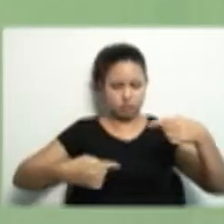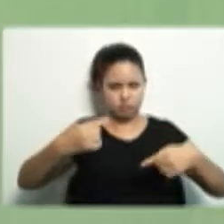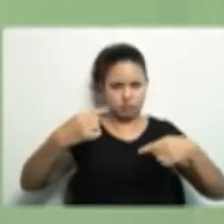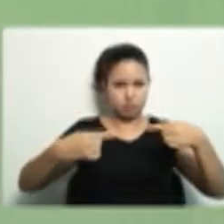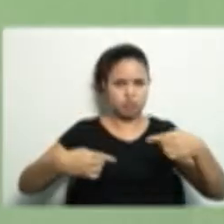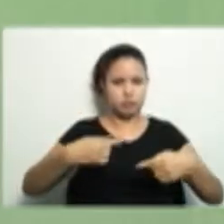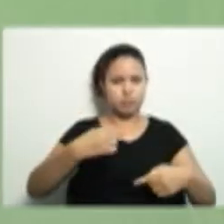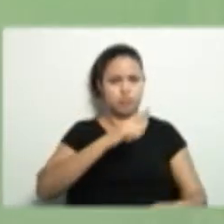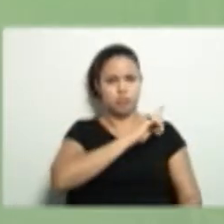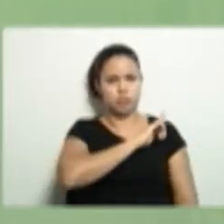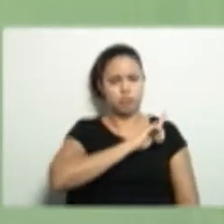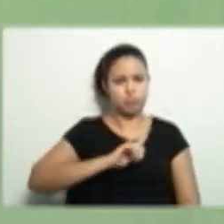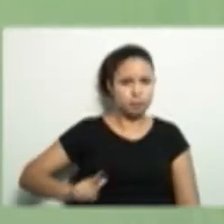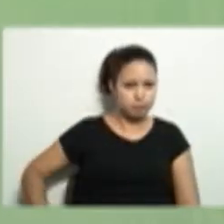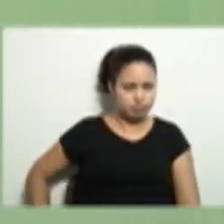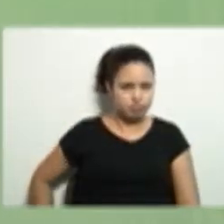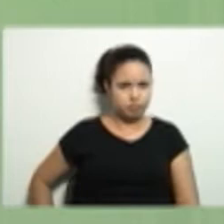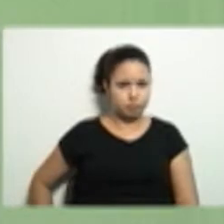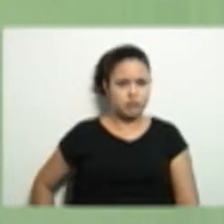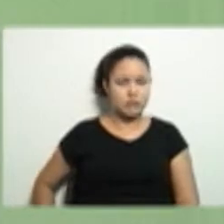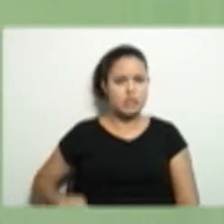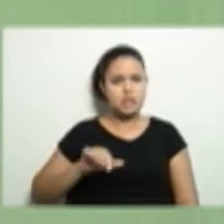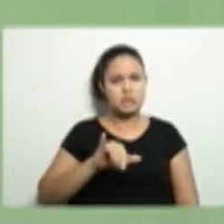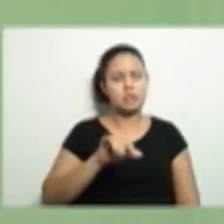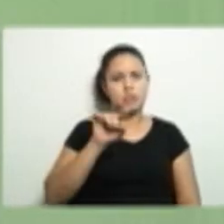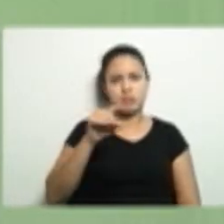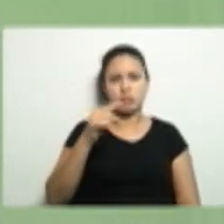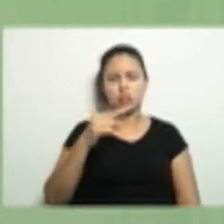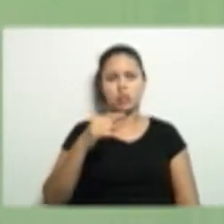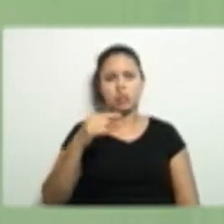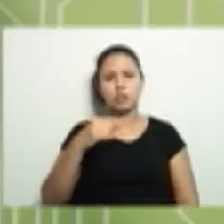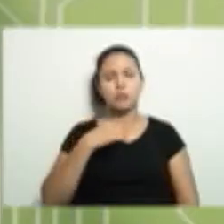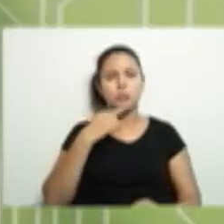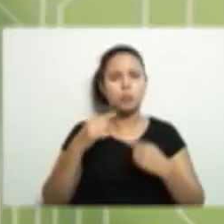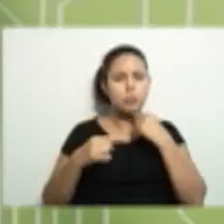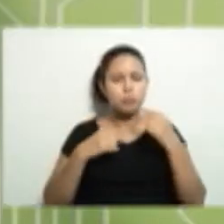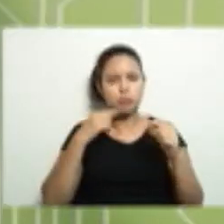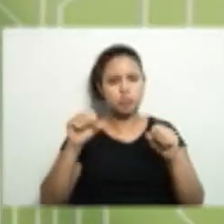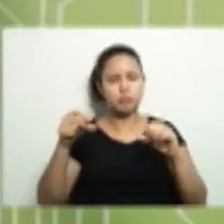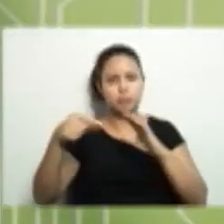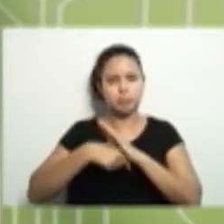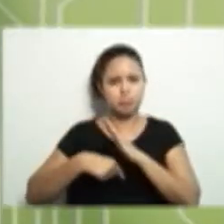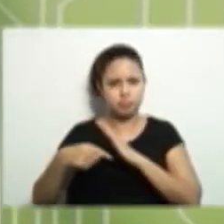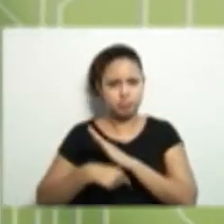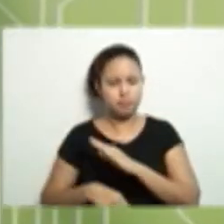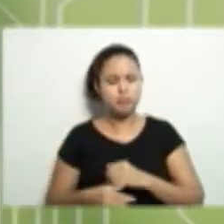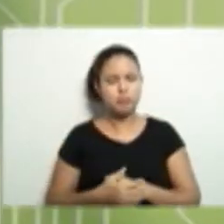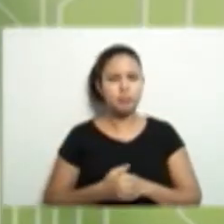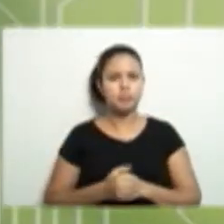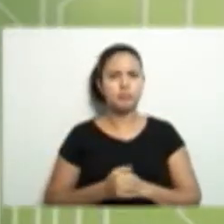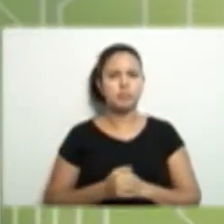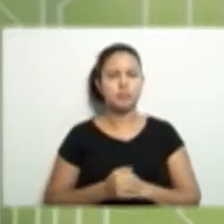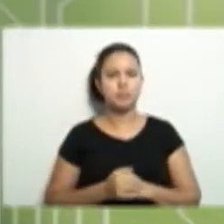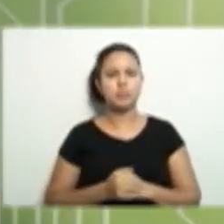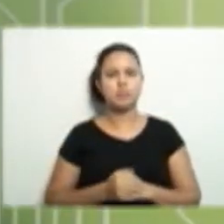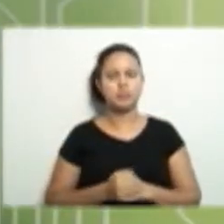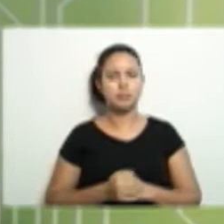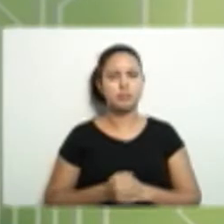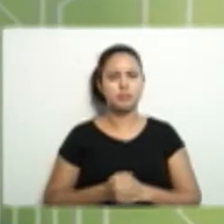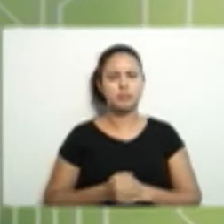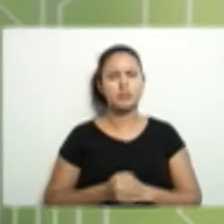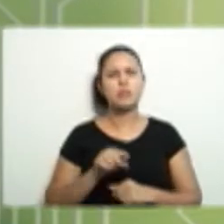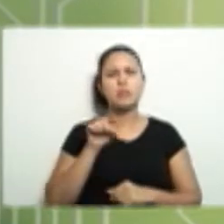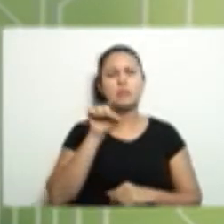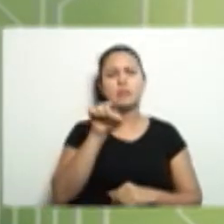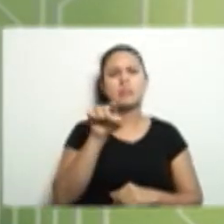se você gostaria de fazer qualquer pergunta, mande para a gente. Vamos falar sobre políticas públicas? Eu tenho uma pergunta. Para você, o que